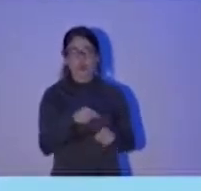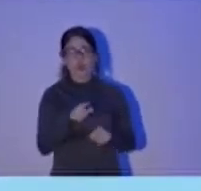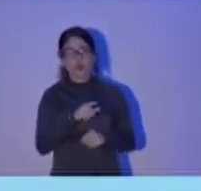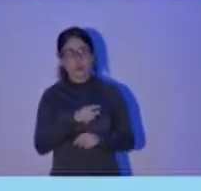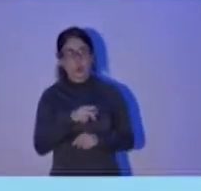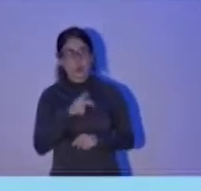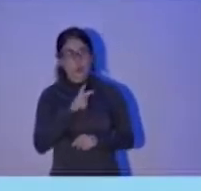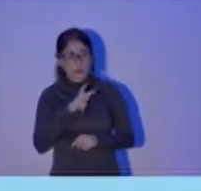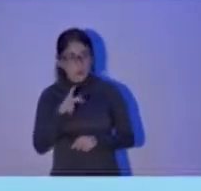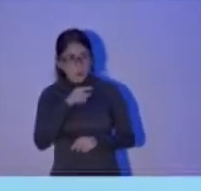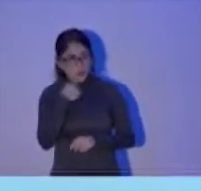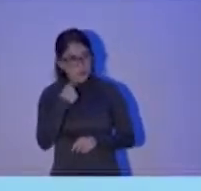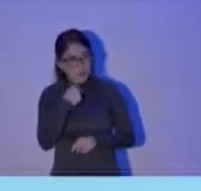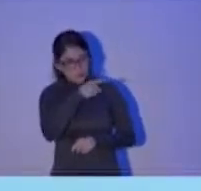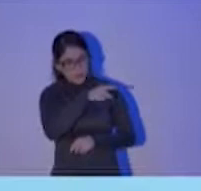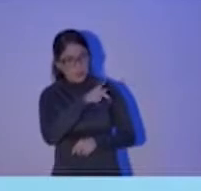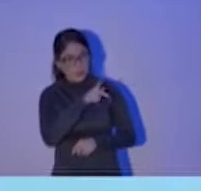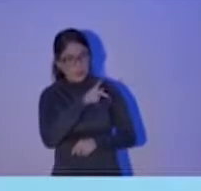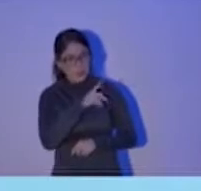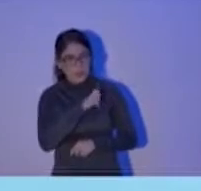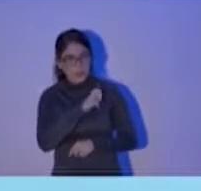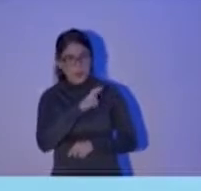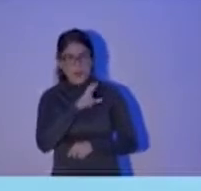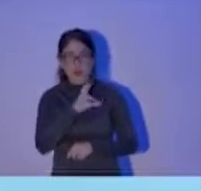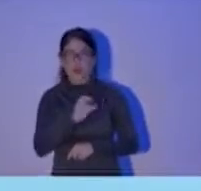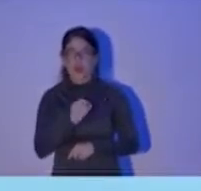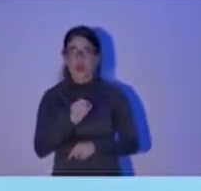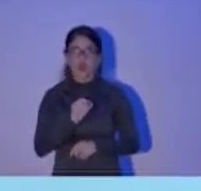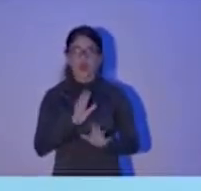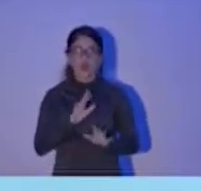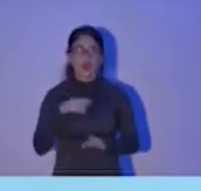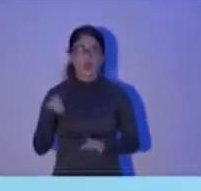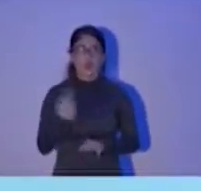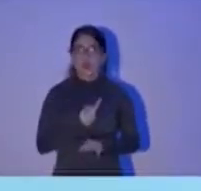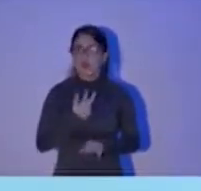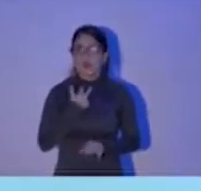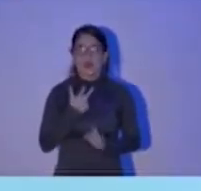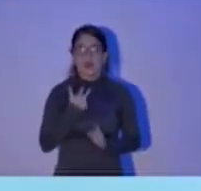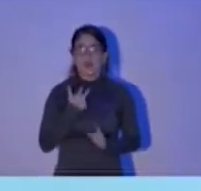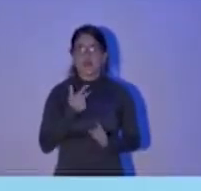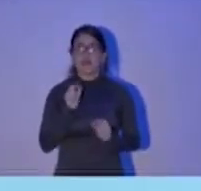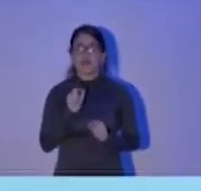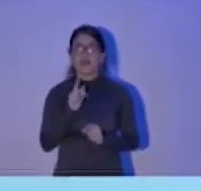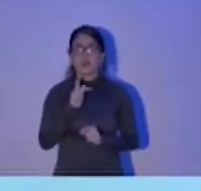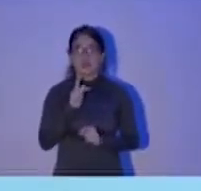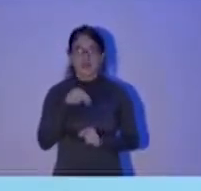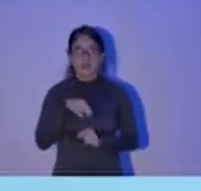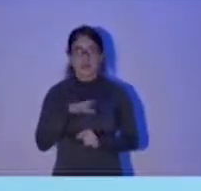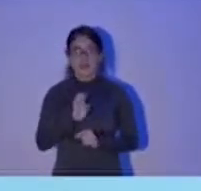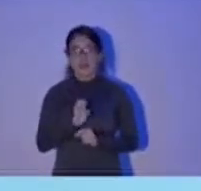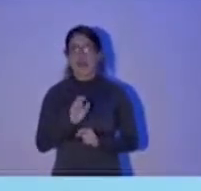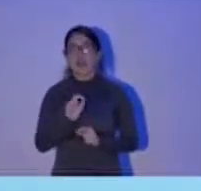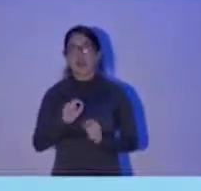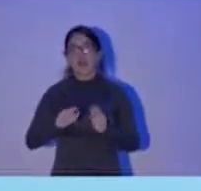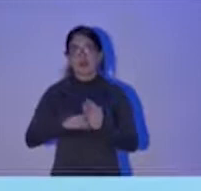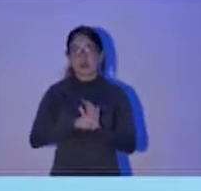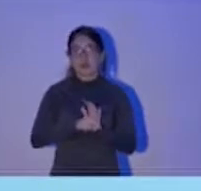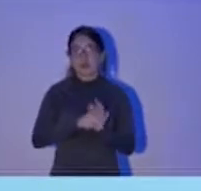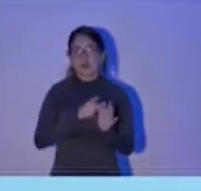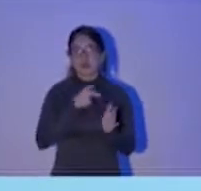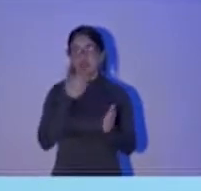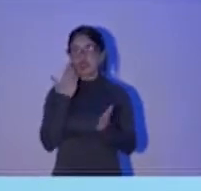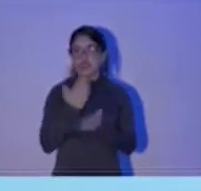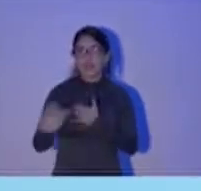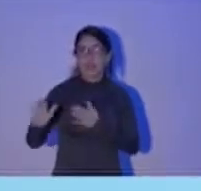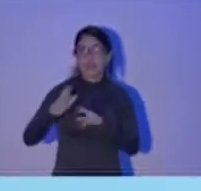primeira infância. Nós não podemos matar o nosso Plano Nacional de Educação em função das dificuldades